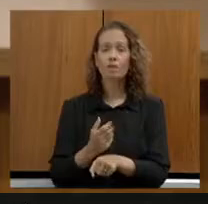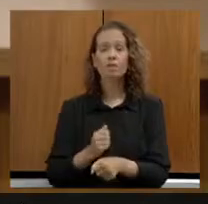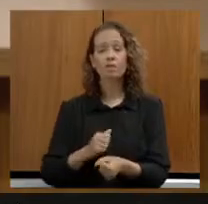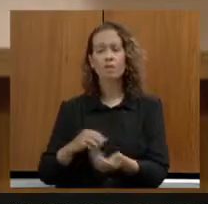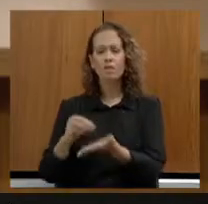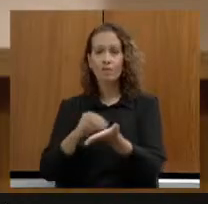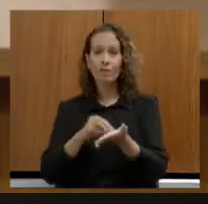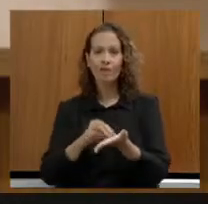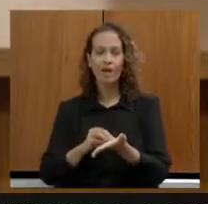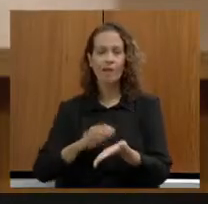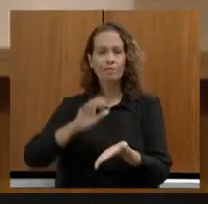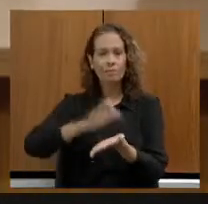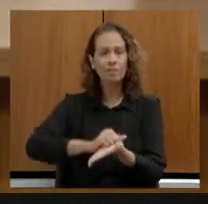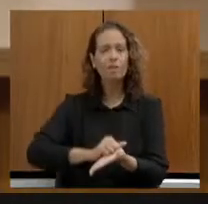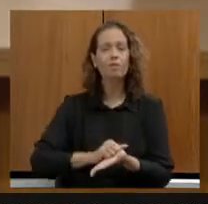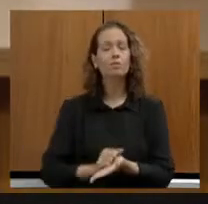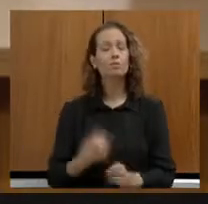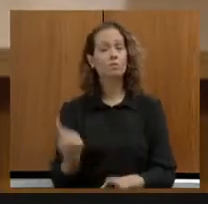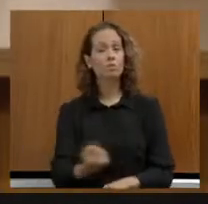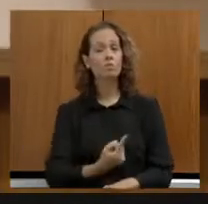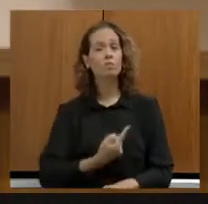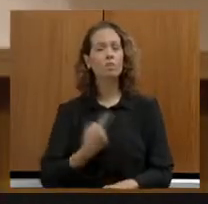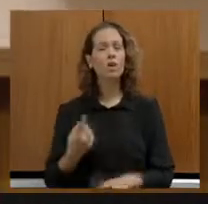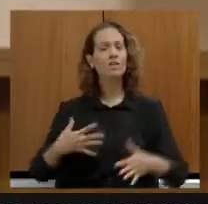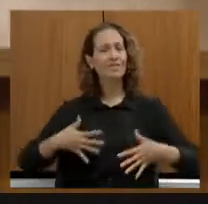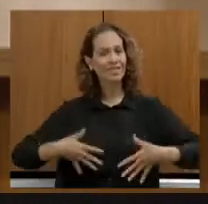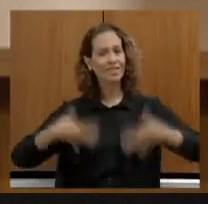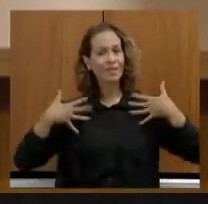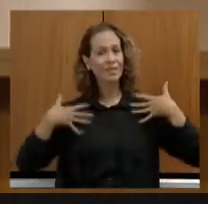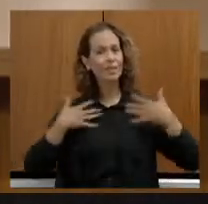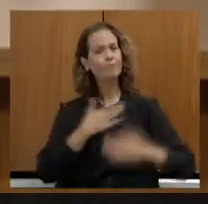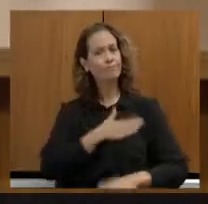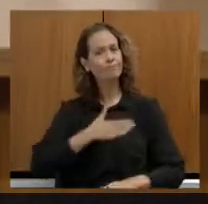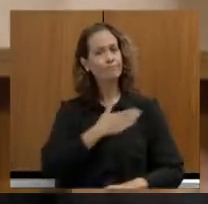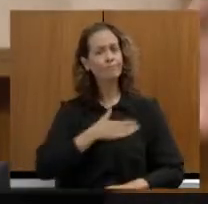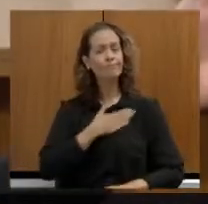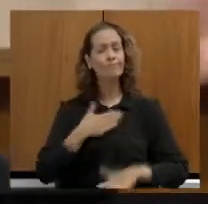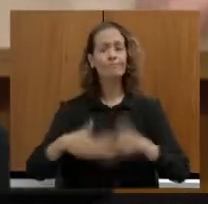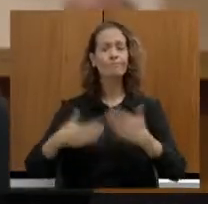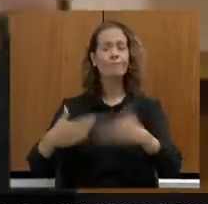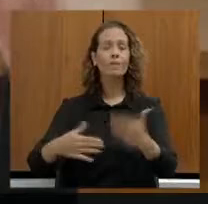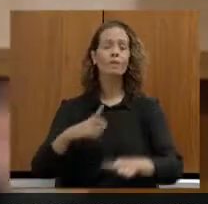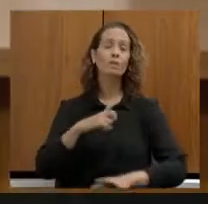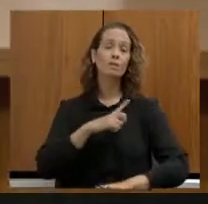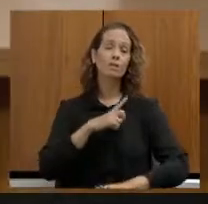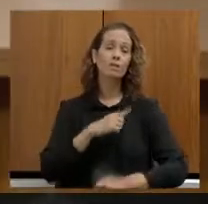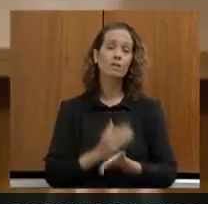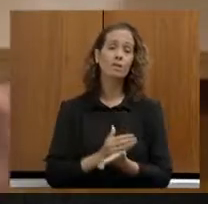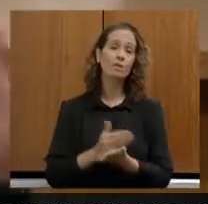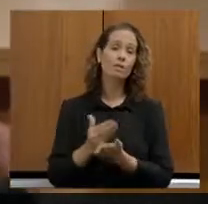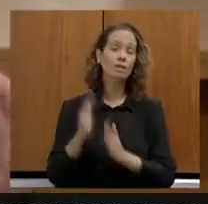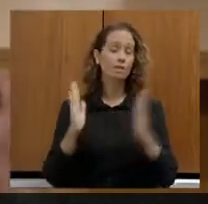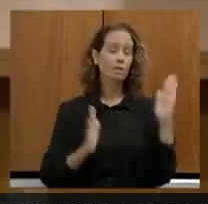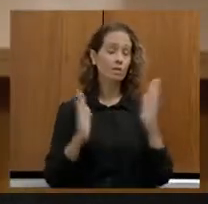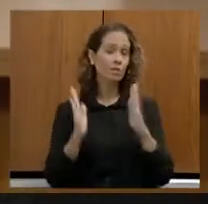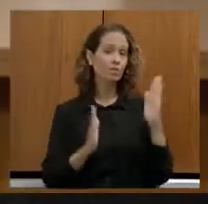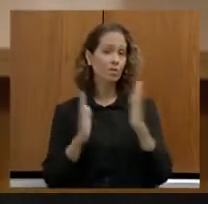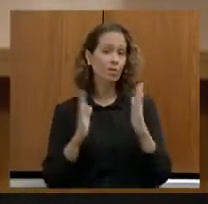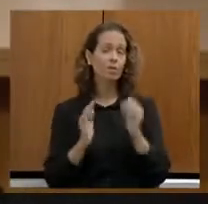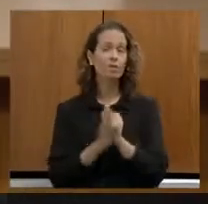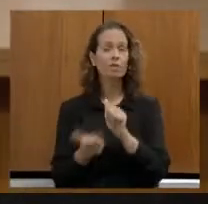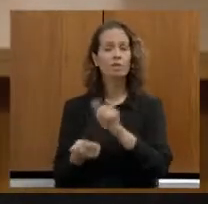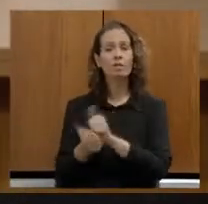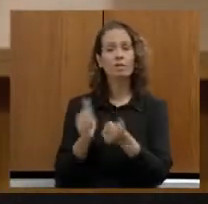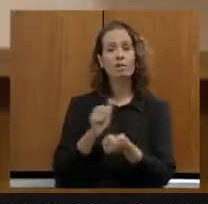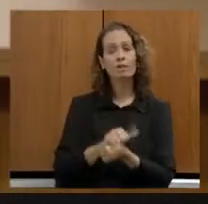preenchidas então estamos bastante satisfeitos com esse processo houve uma necessidade nesse início de período de algumas adequações